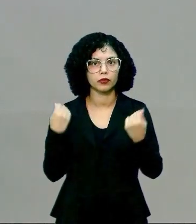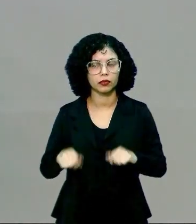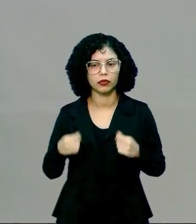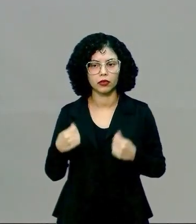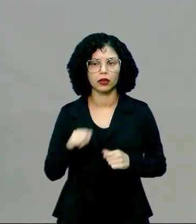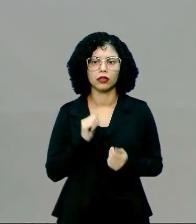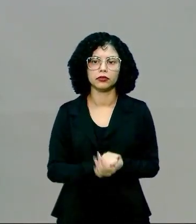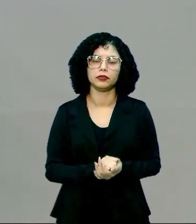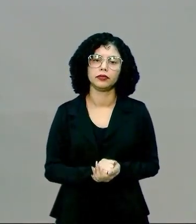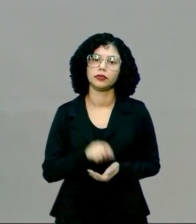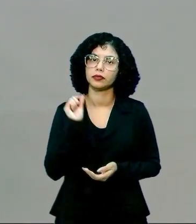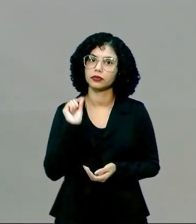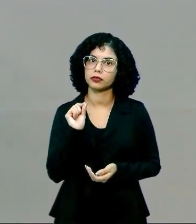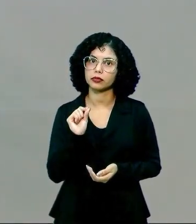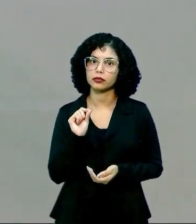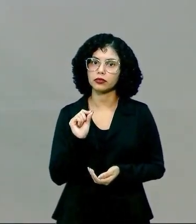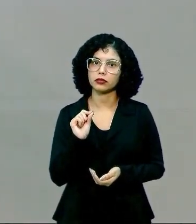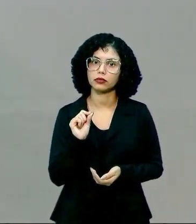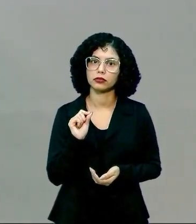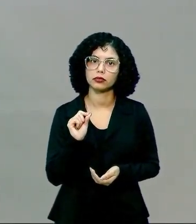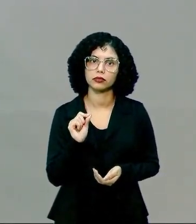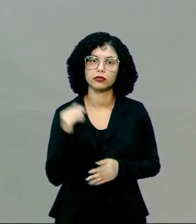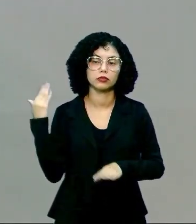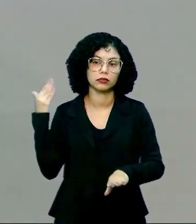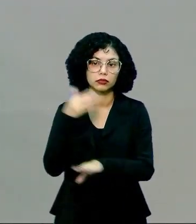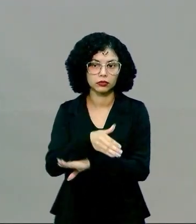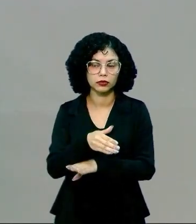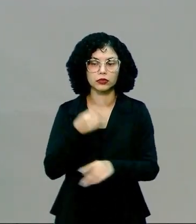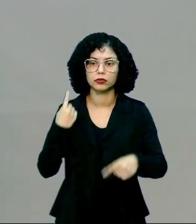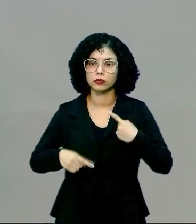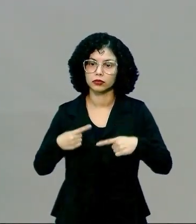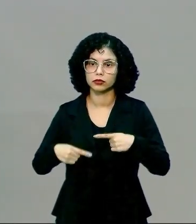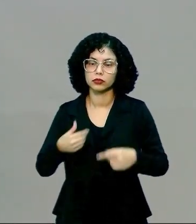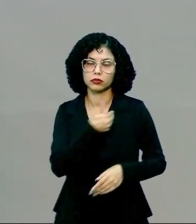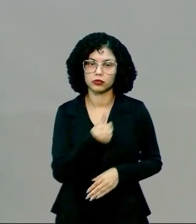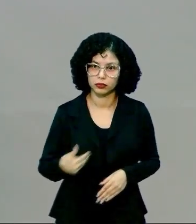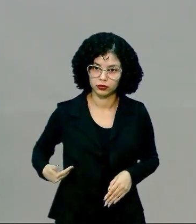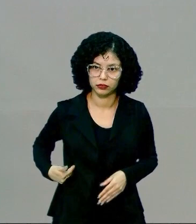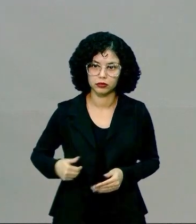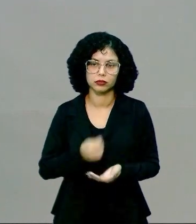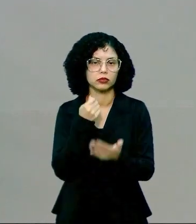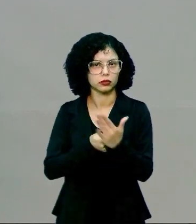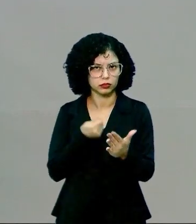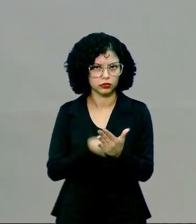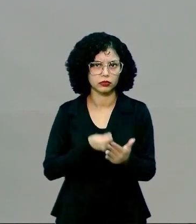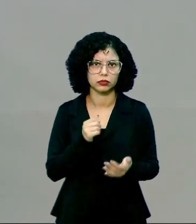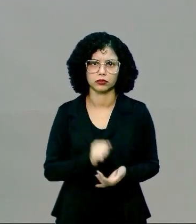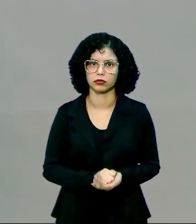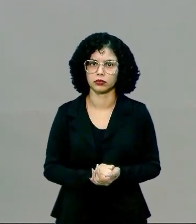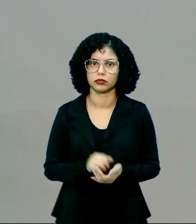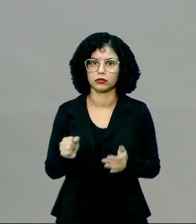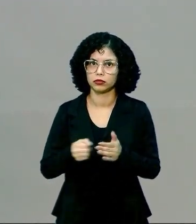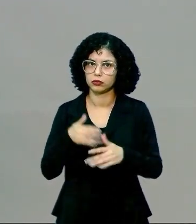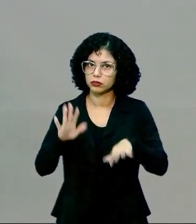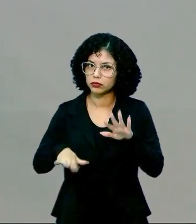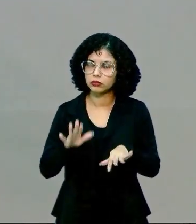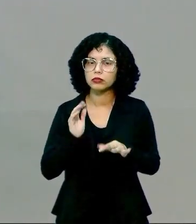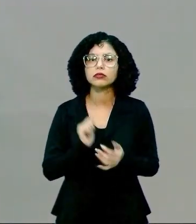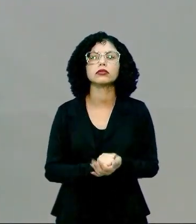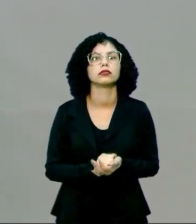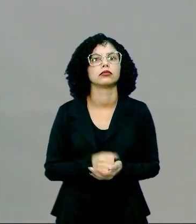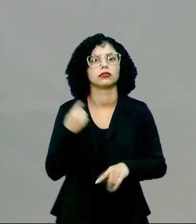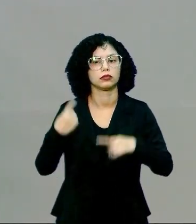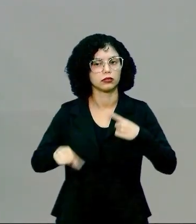necessários, é necessário justamente interferir nas políticas públicas até então existentes. Muitas das vezes,